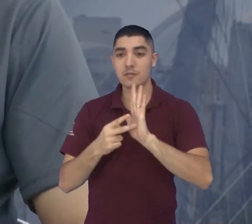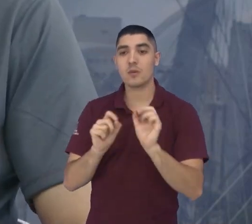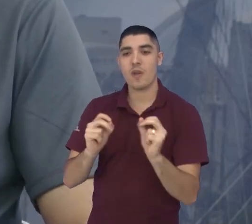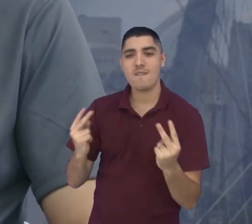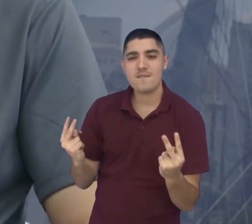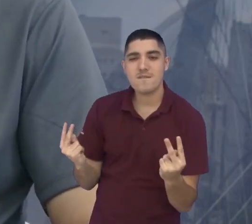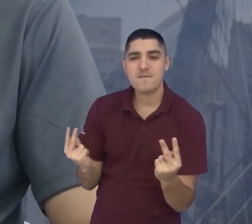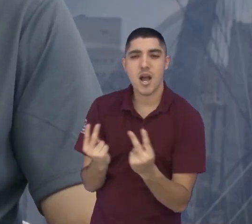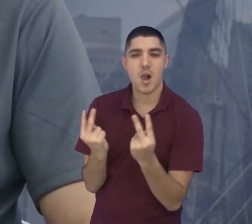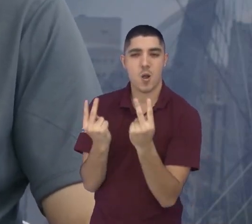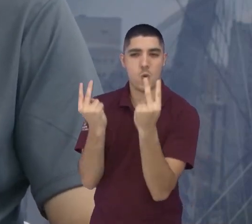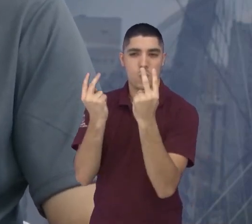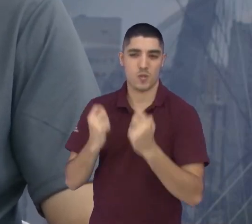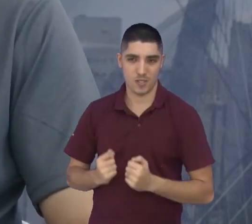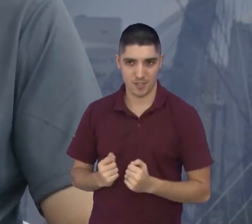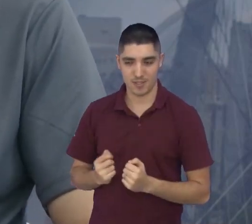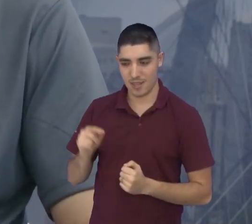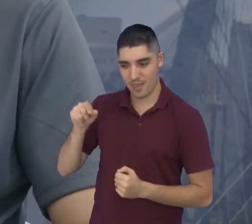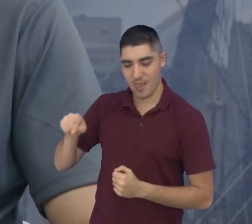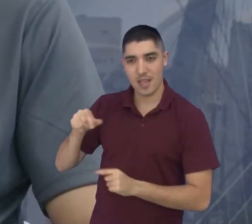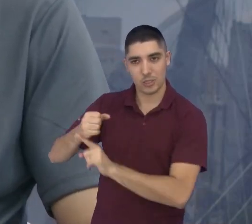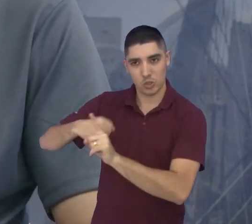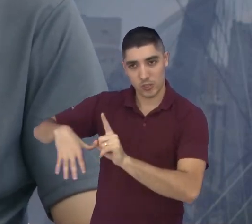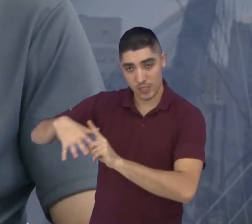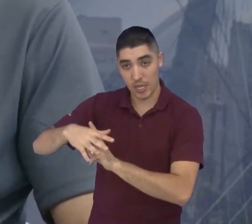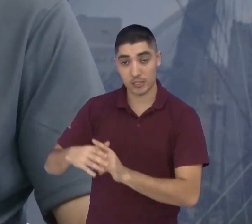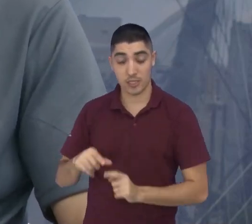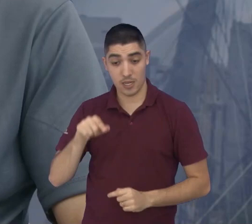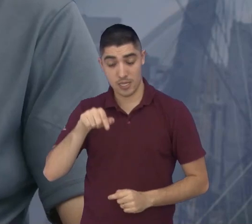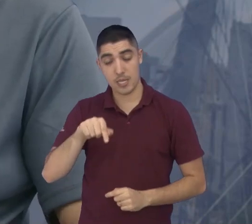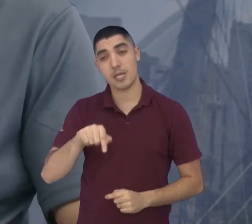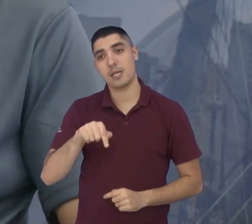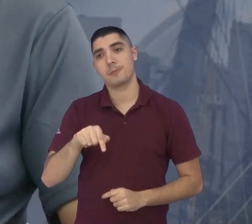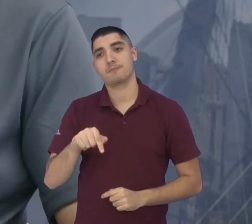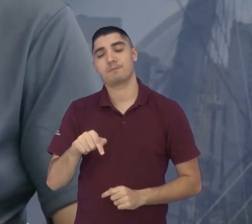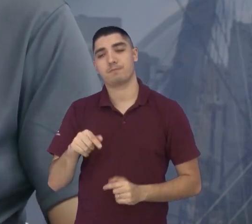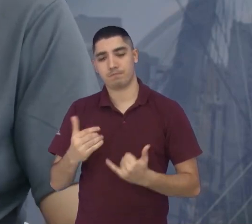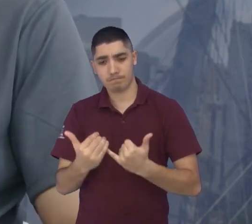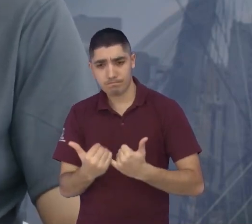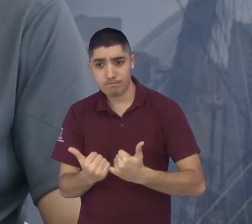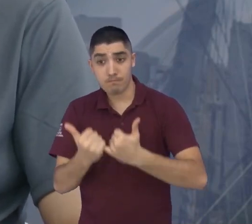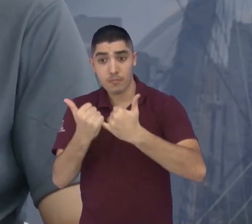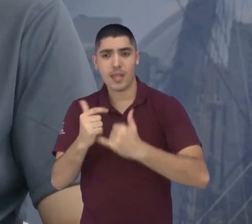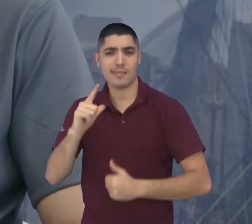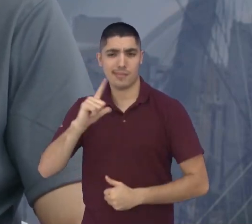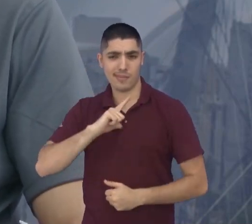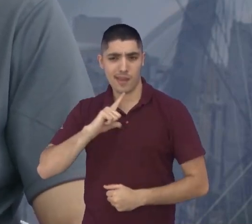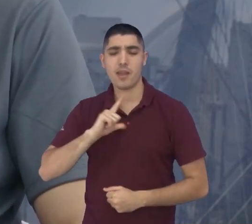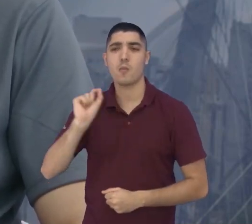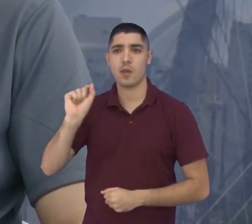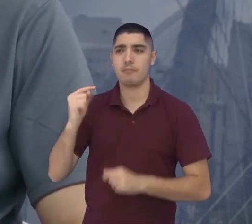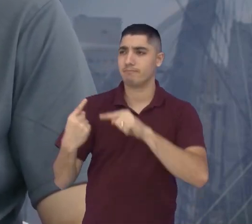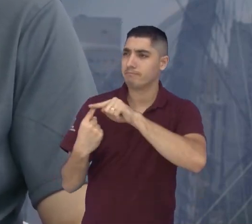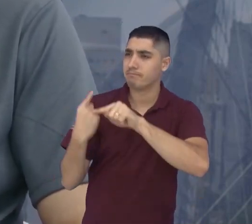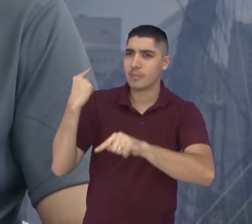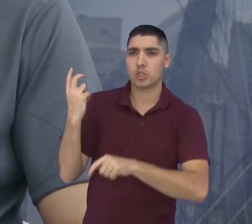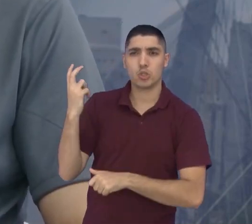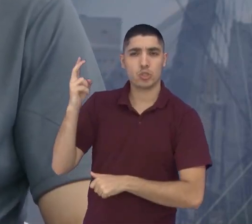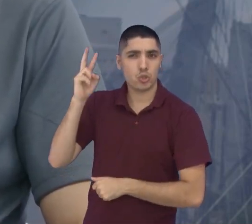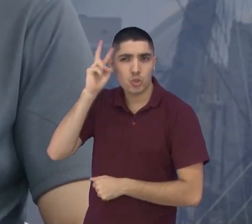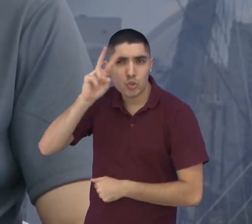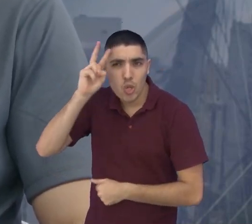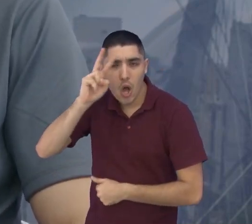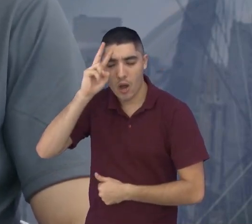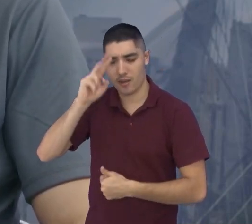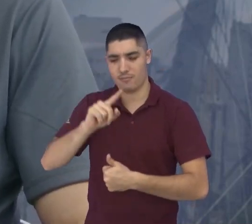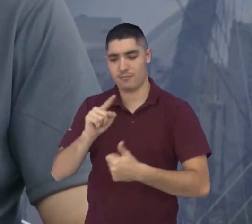que traz na sua existência toda uma carga histórica, cultural,